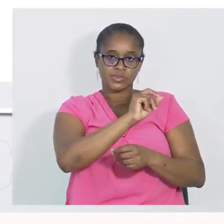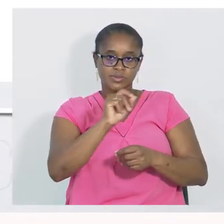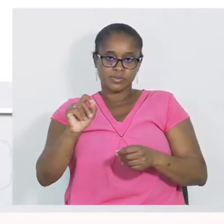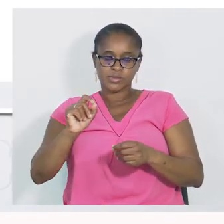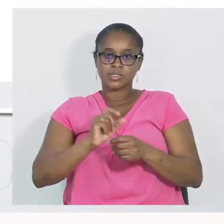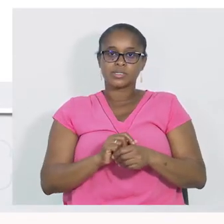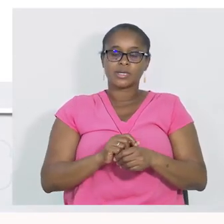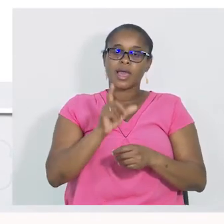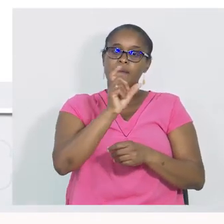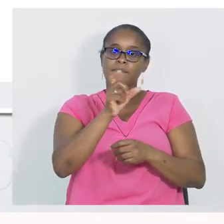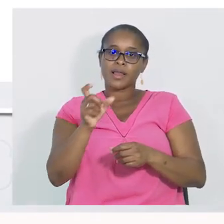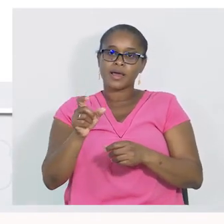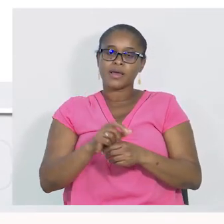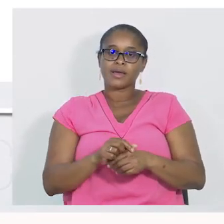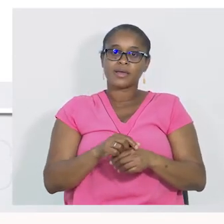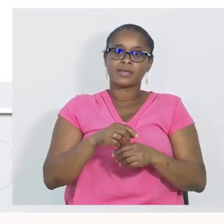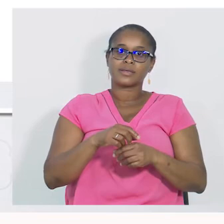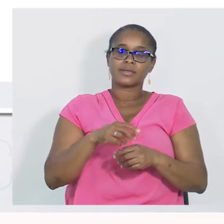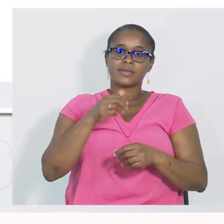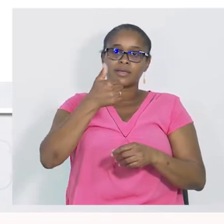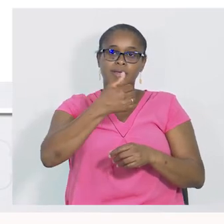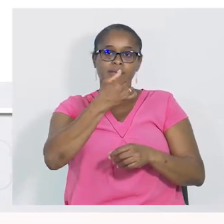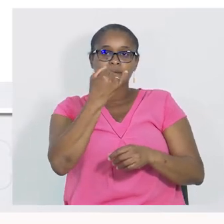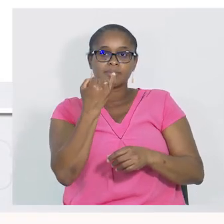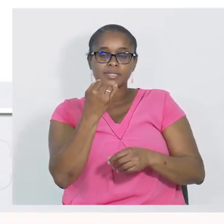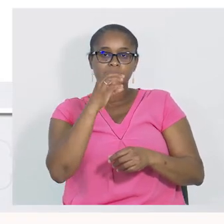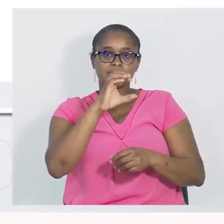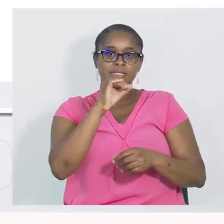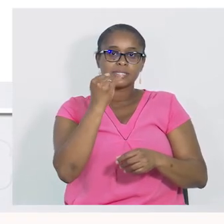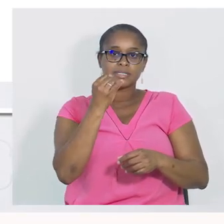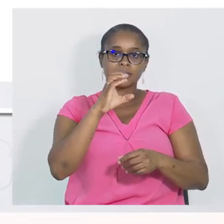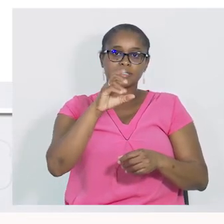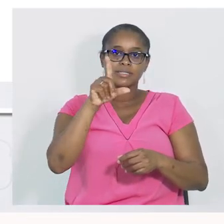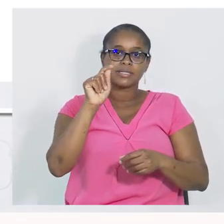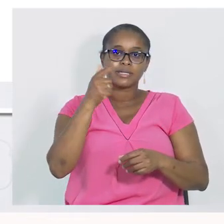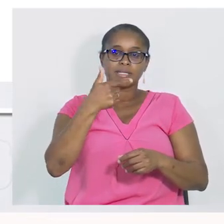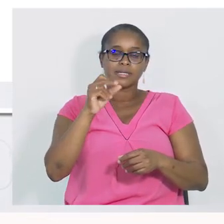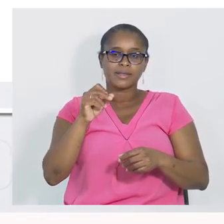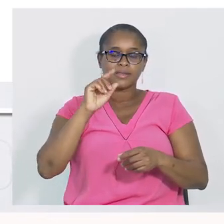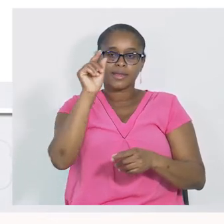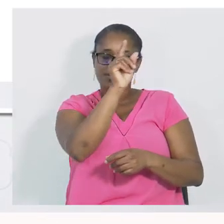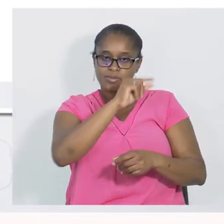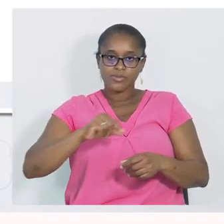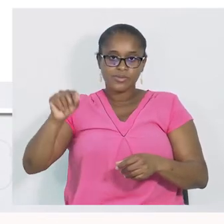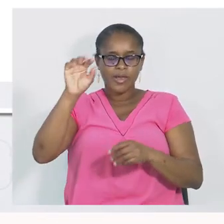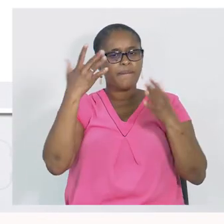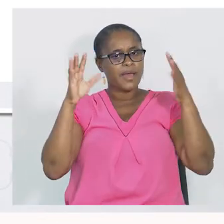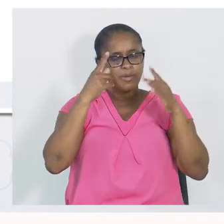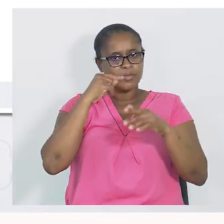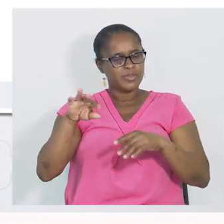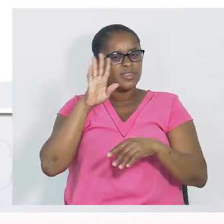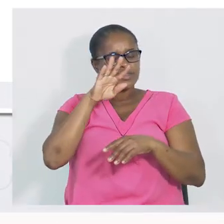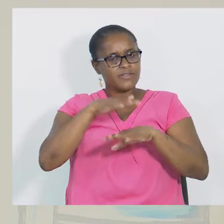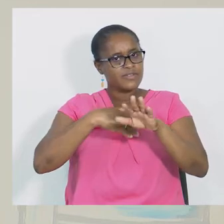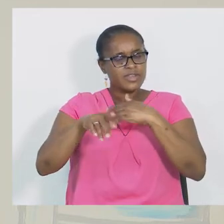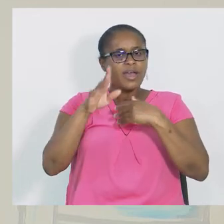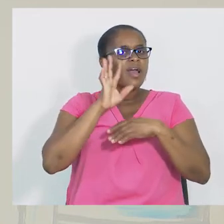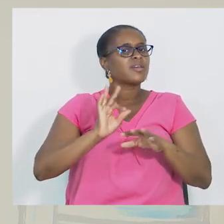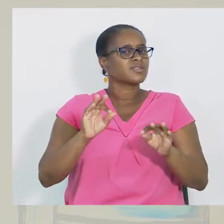nome lápis. Entenderam, meninos? Vocês vão sublinhar os determinantes e